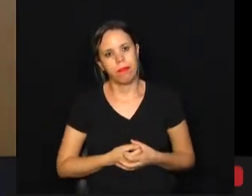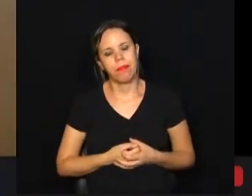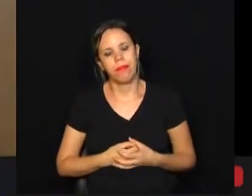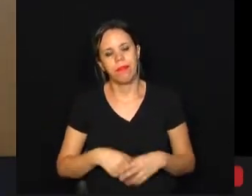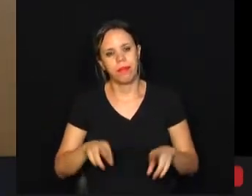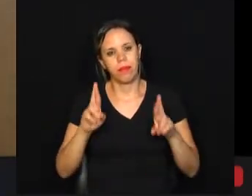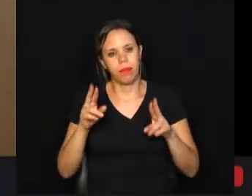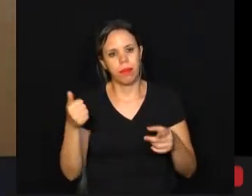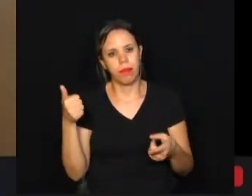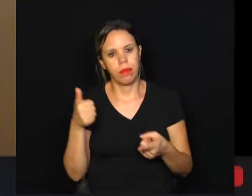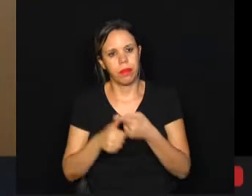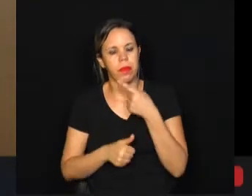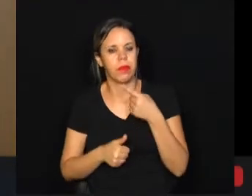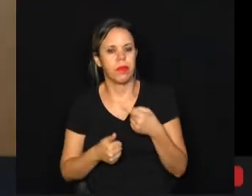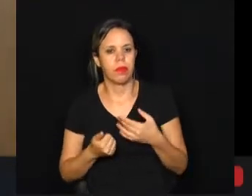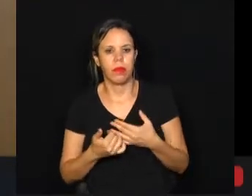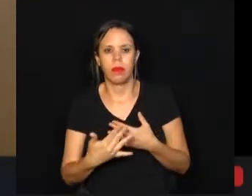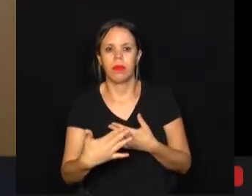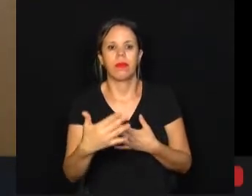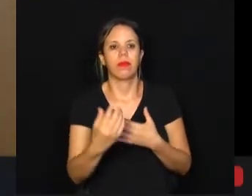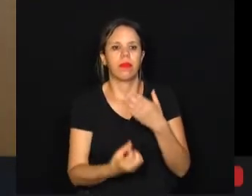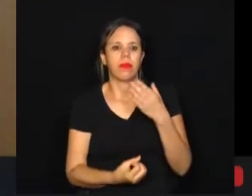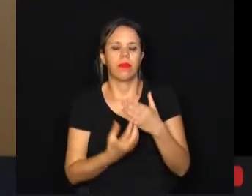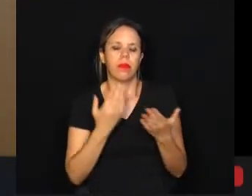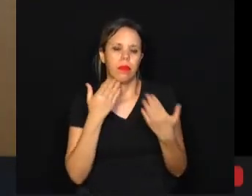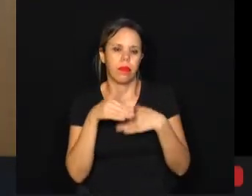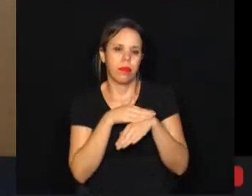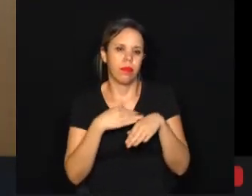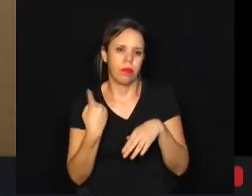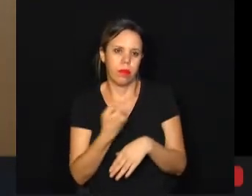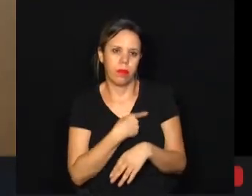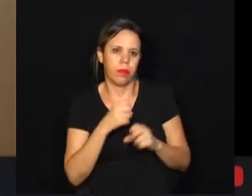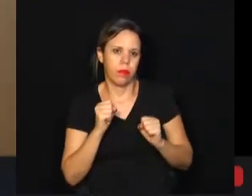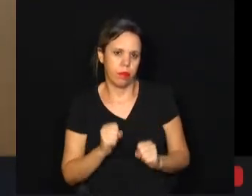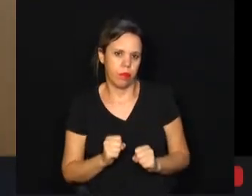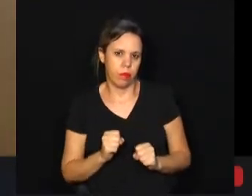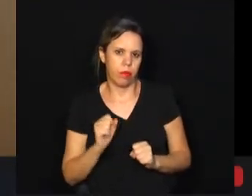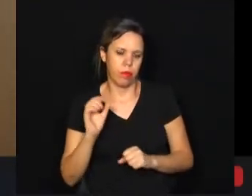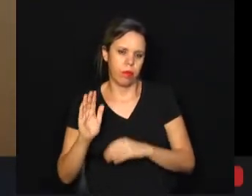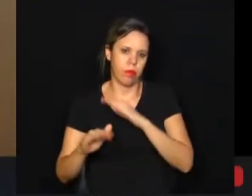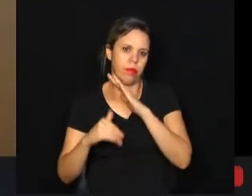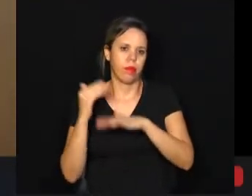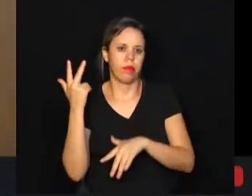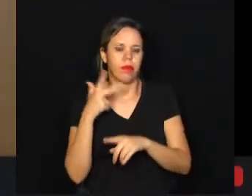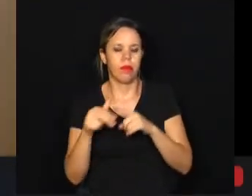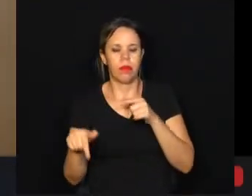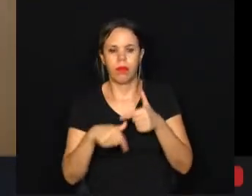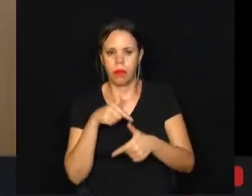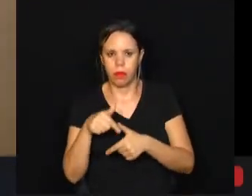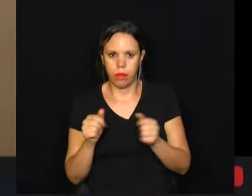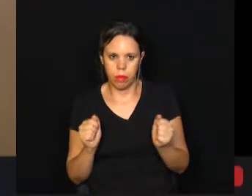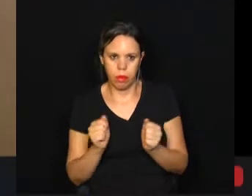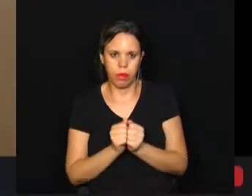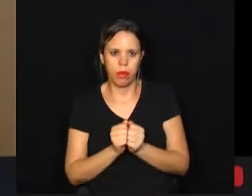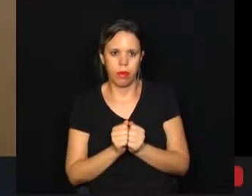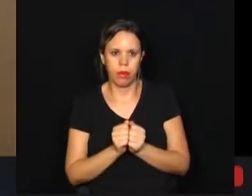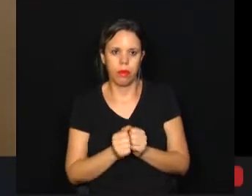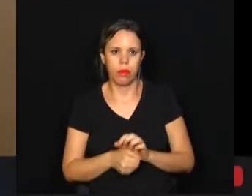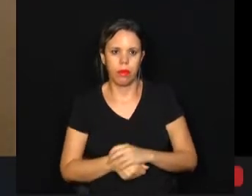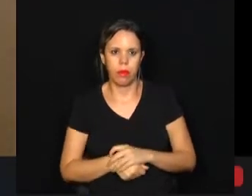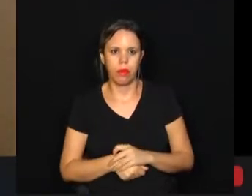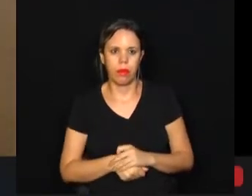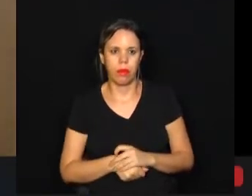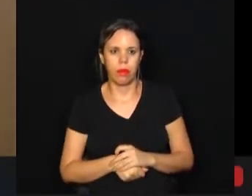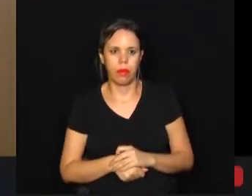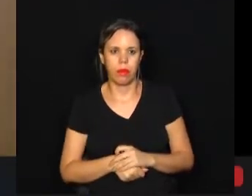seja o primeiro de muitas conversas para que a gente possa, acima de tudo, trabalhar juntas, juntos e juntos